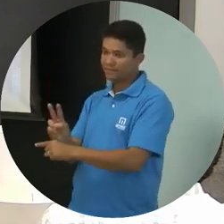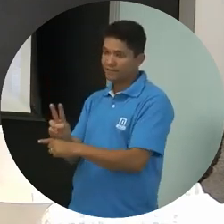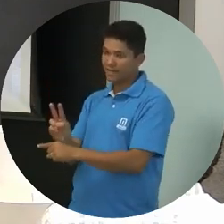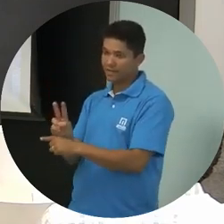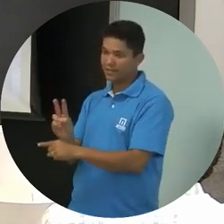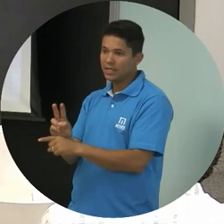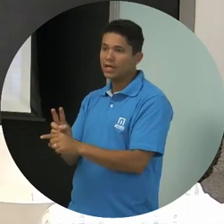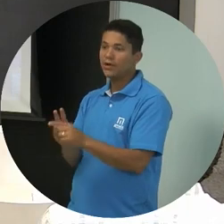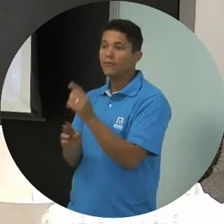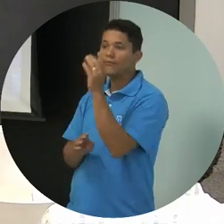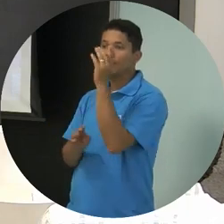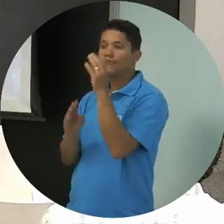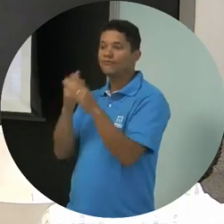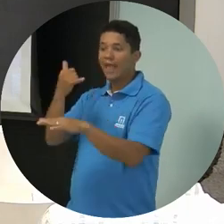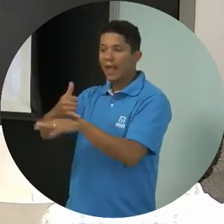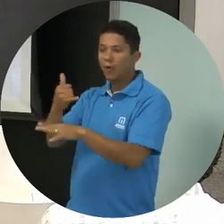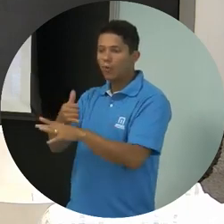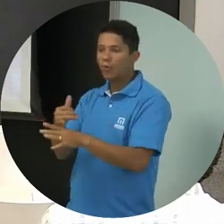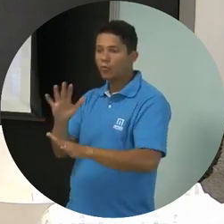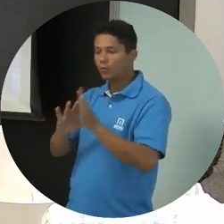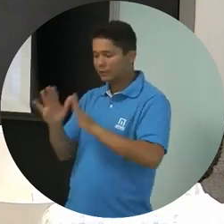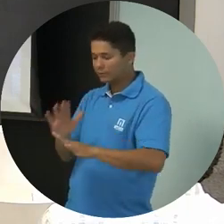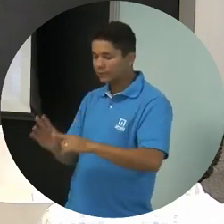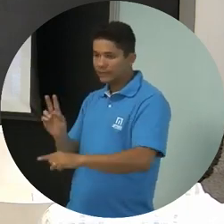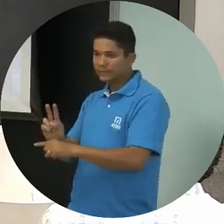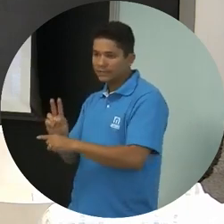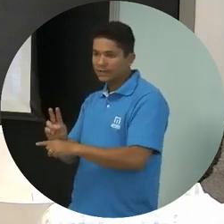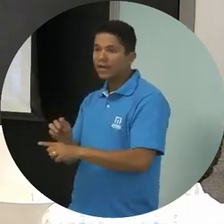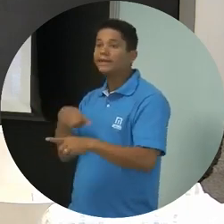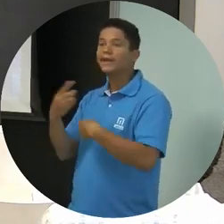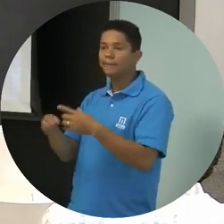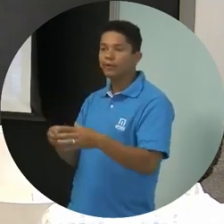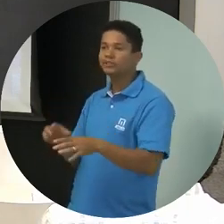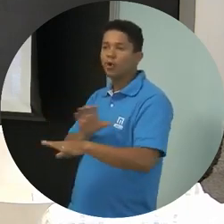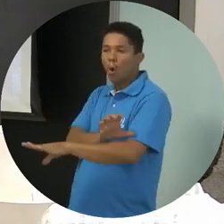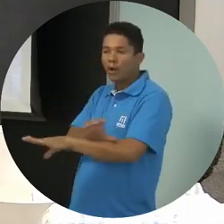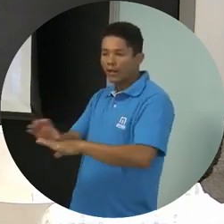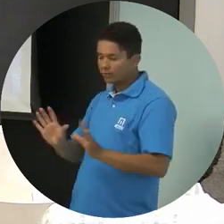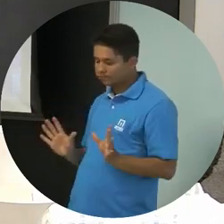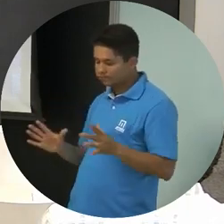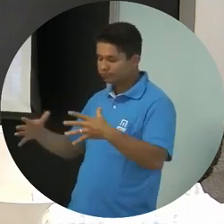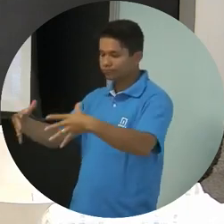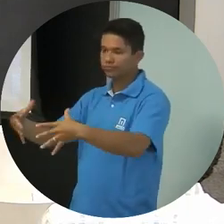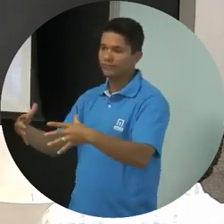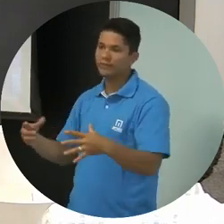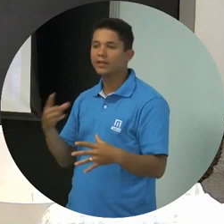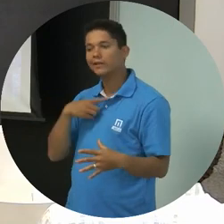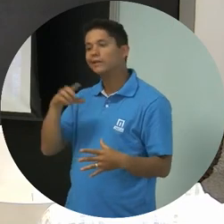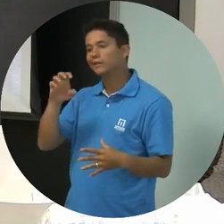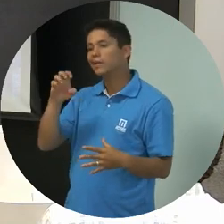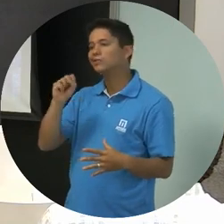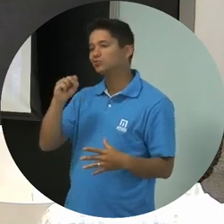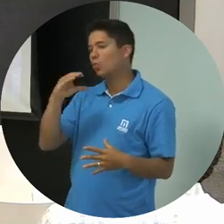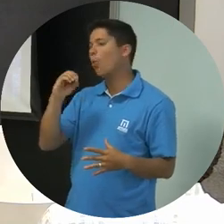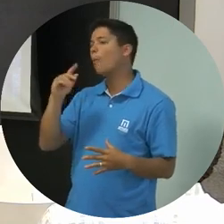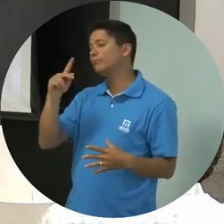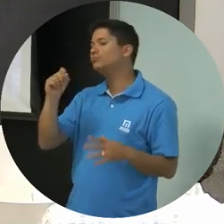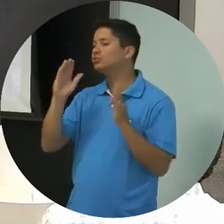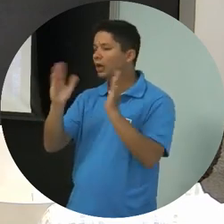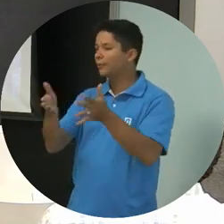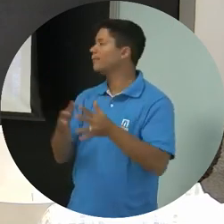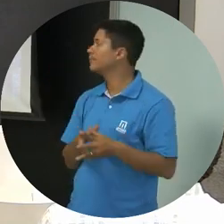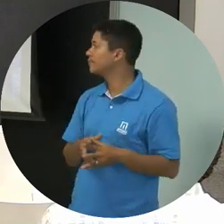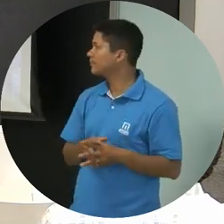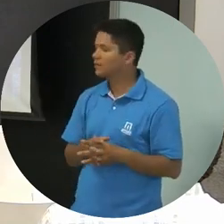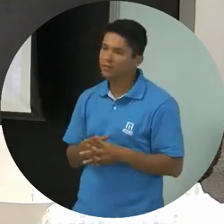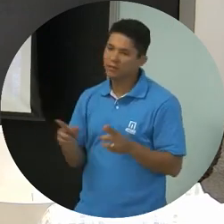a ferragem e fazer a remoção do preenchimento de concreto, tá? A gente já tem um escopo já desse, é totalmente possível, tá? A